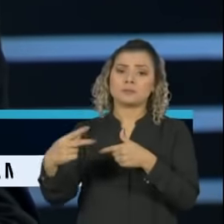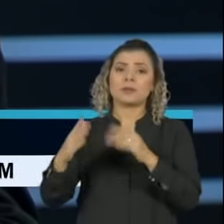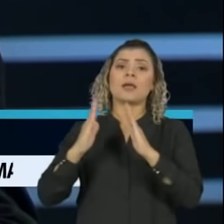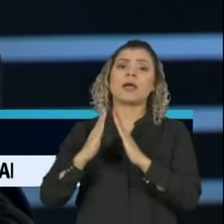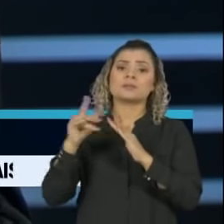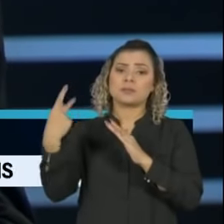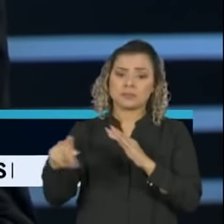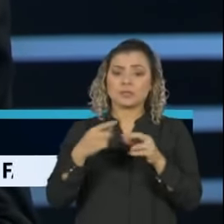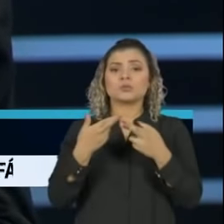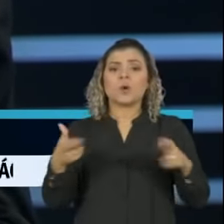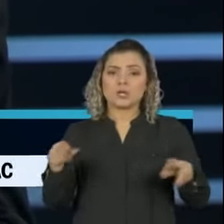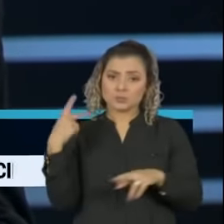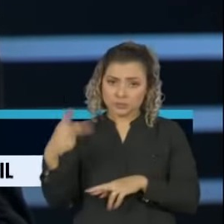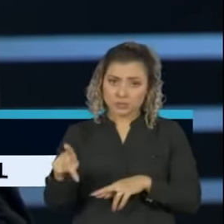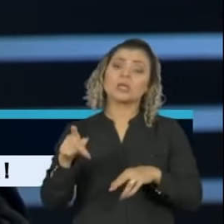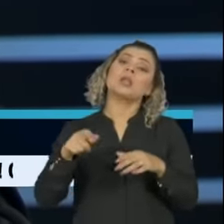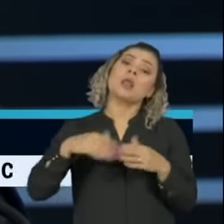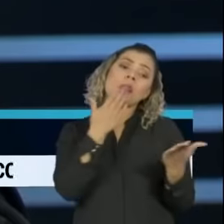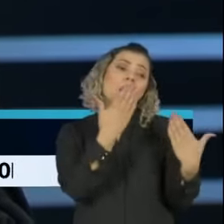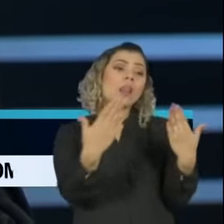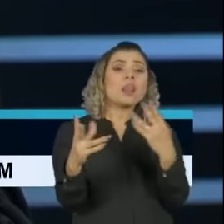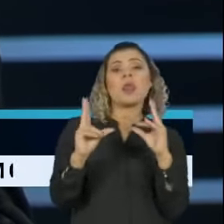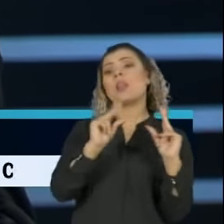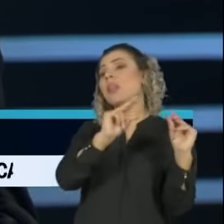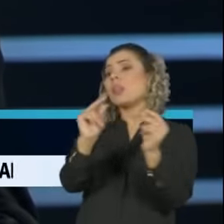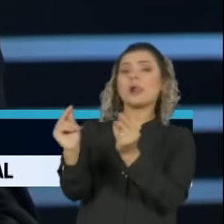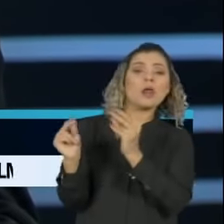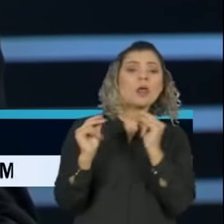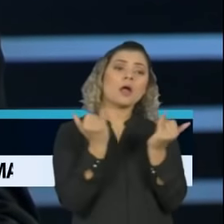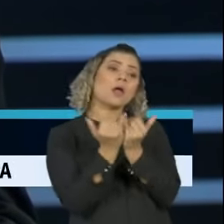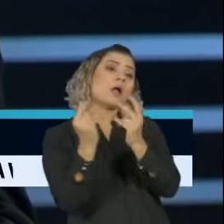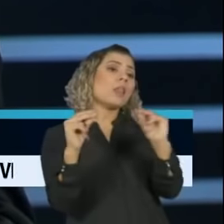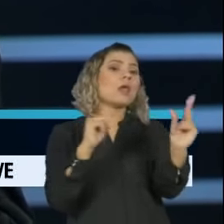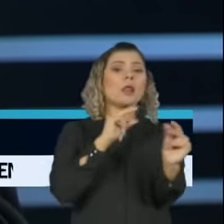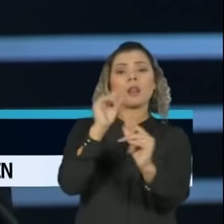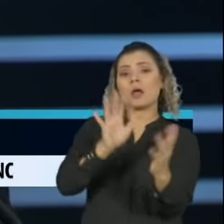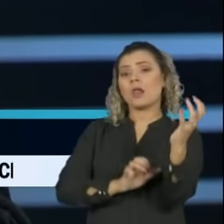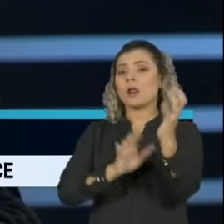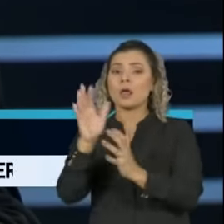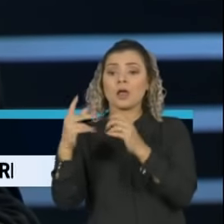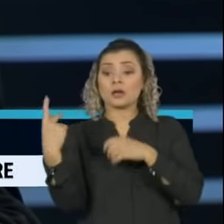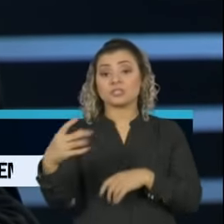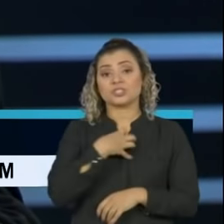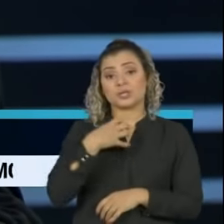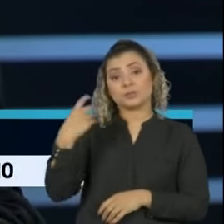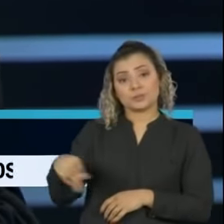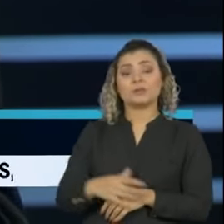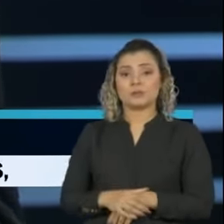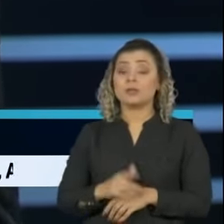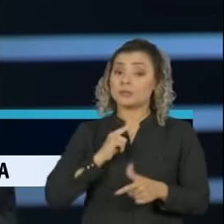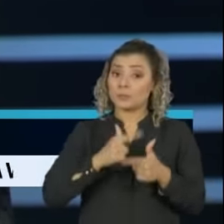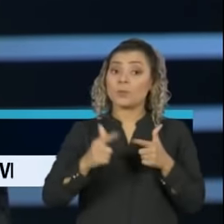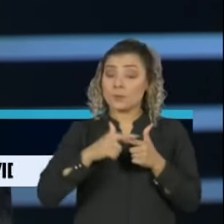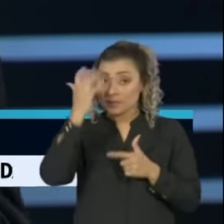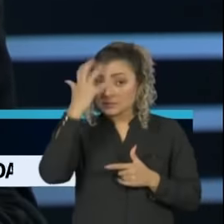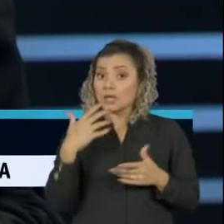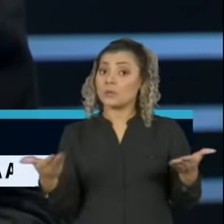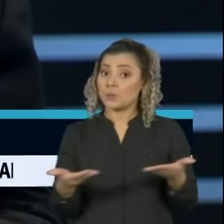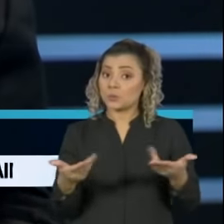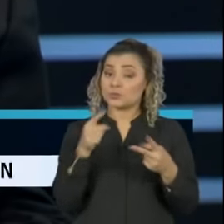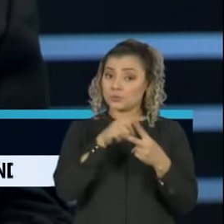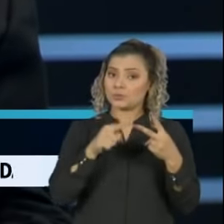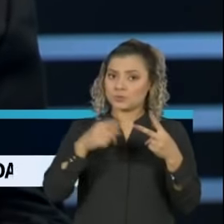faz churrasco, onde ele bate boca. E eu acredito que, assim, nós temos duas crises hoje. Nós temos uma crise